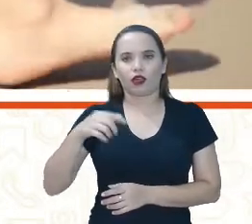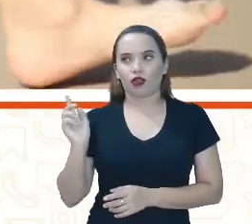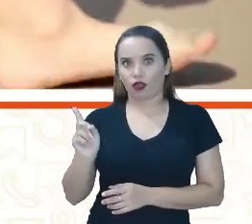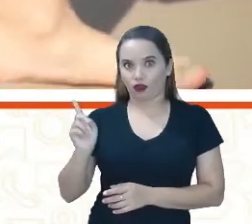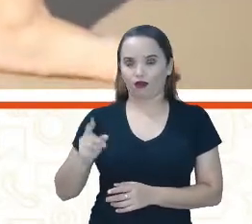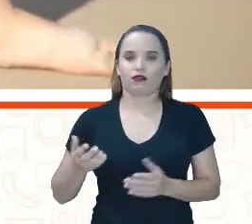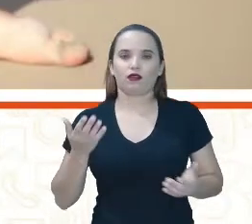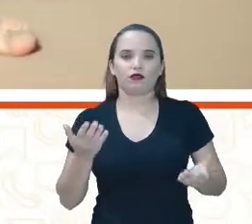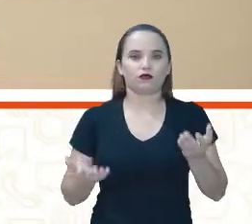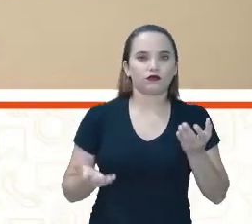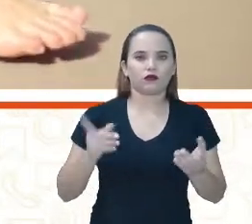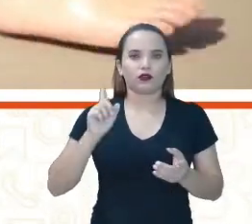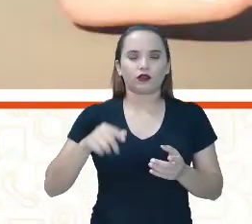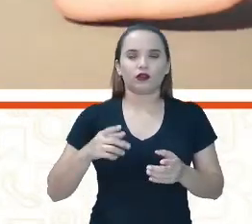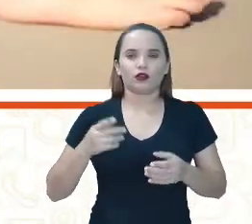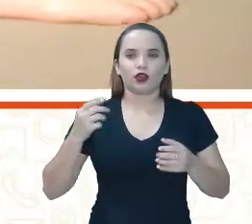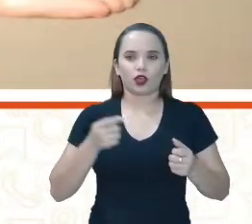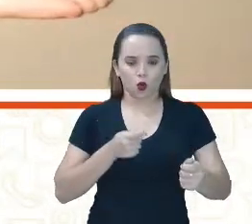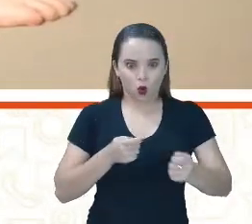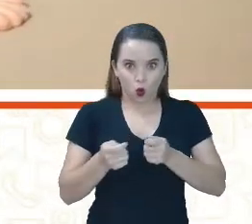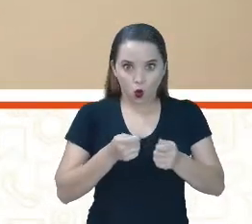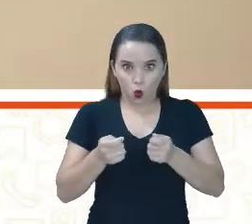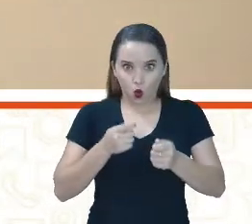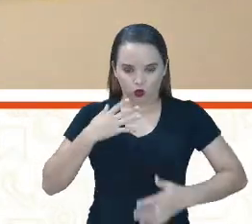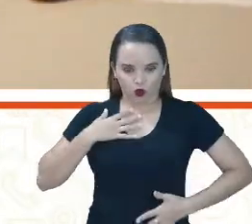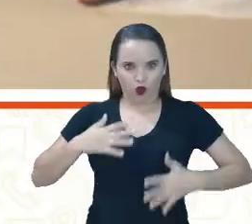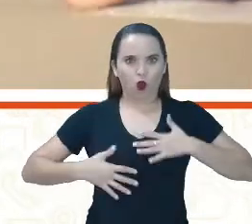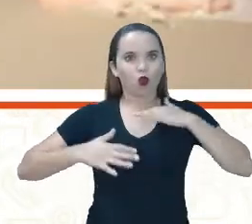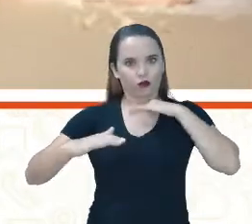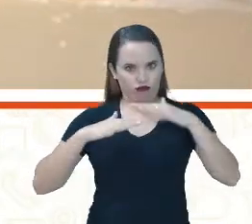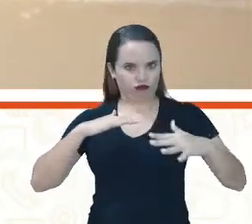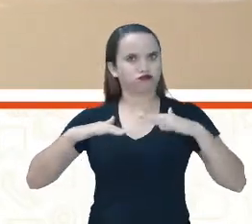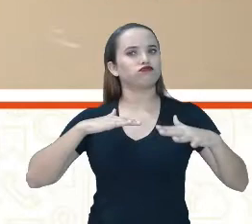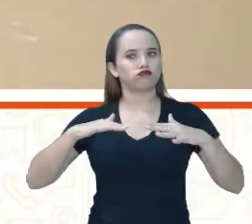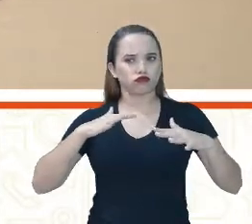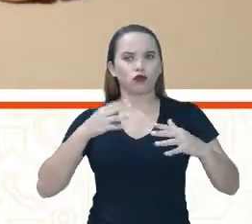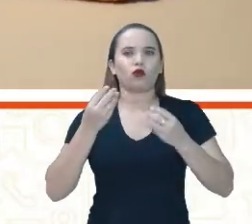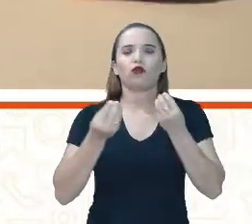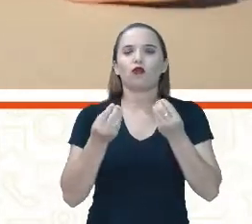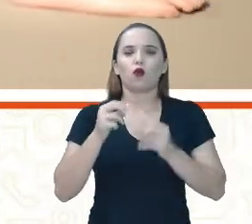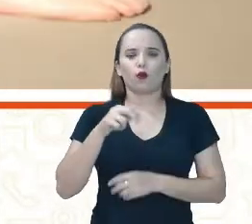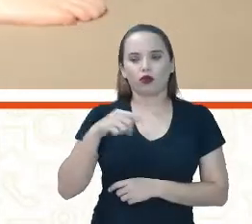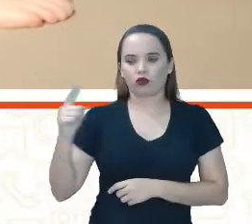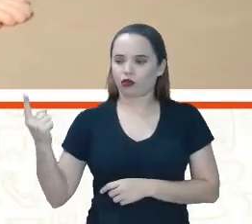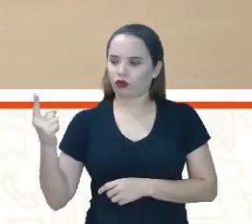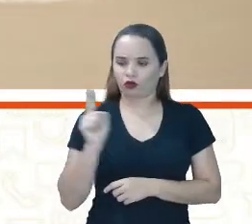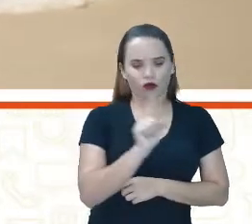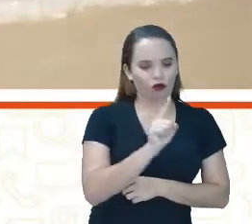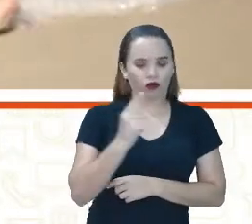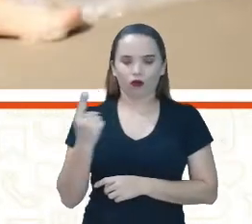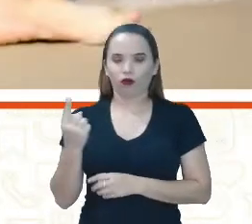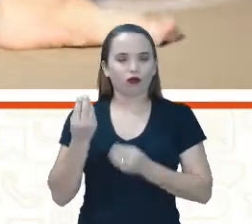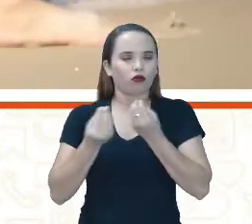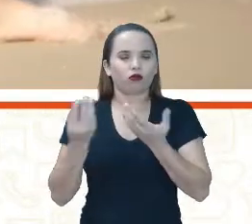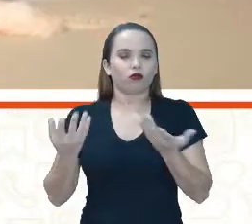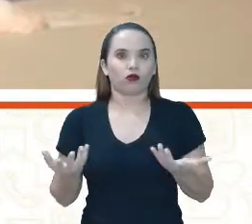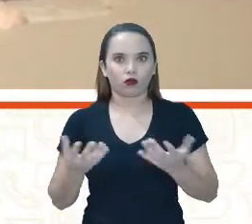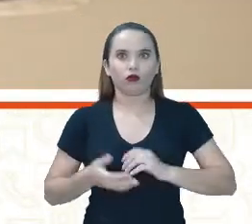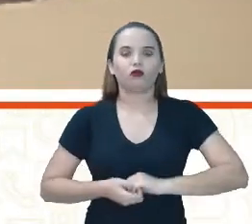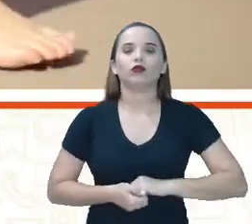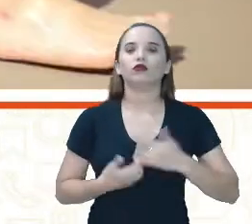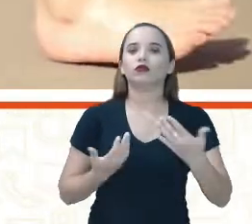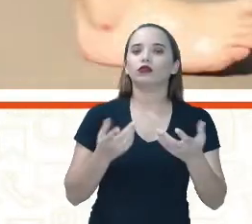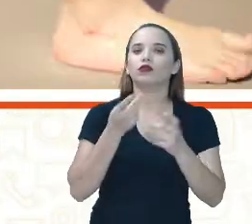o controle postural, Como a gente se movimenta, como a gente se desloca. E aí a gente está